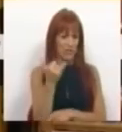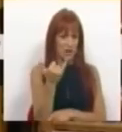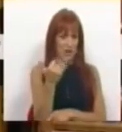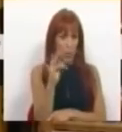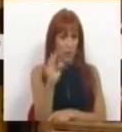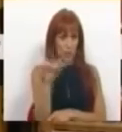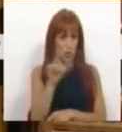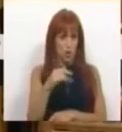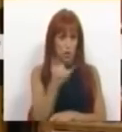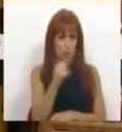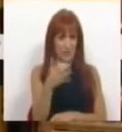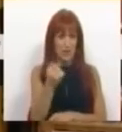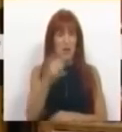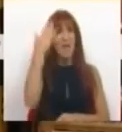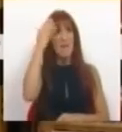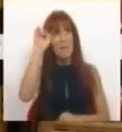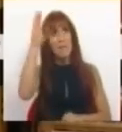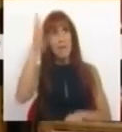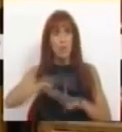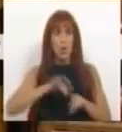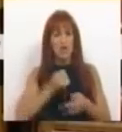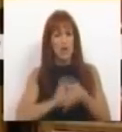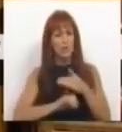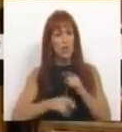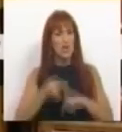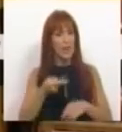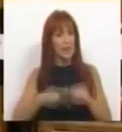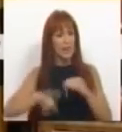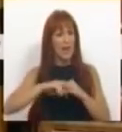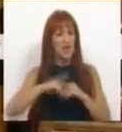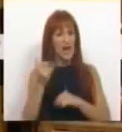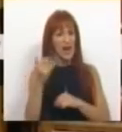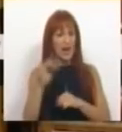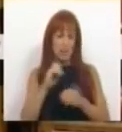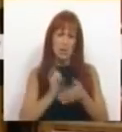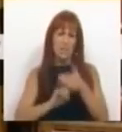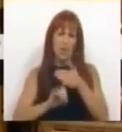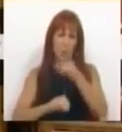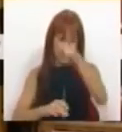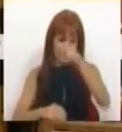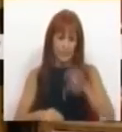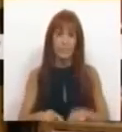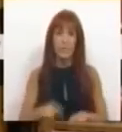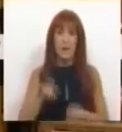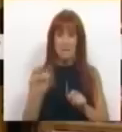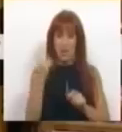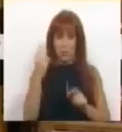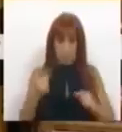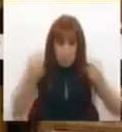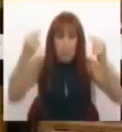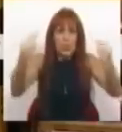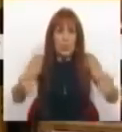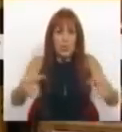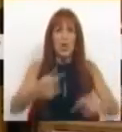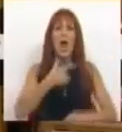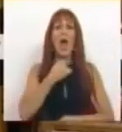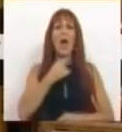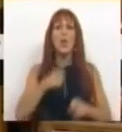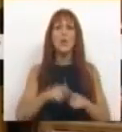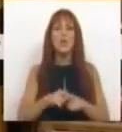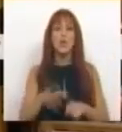de julho de 2015 haveria uma primeira expectativa sobre a devolução da sobretaxa do IRS. E um mês depois, em